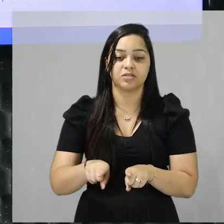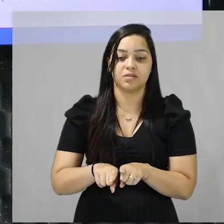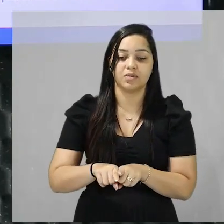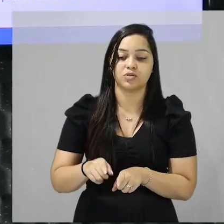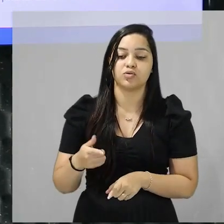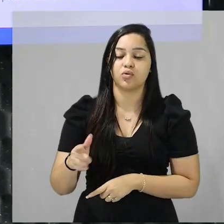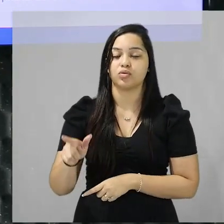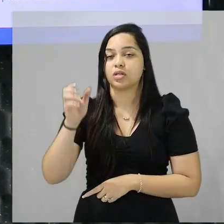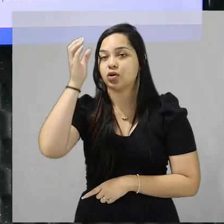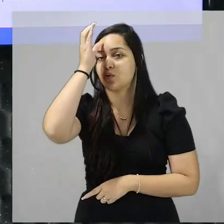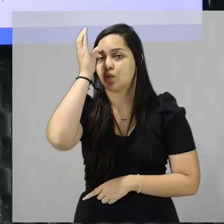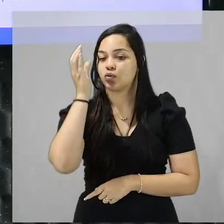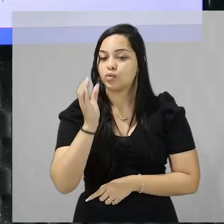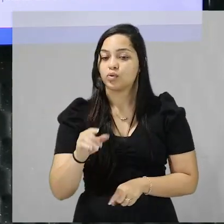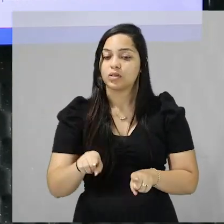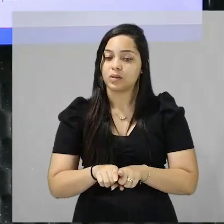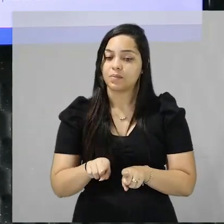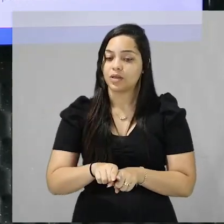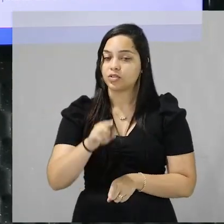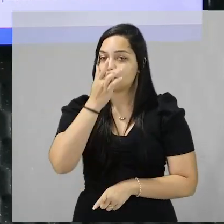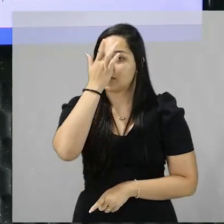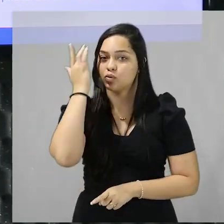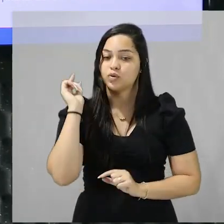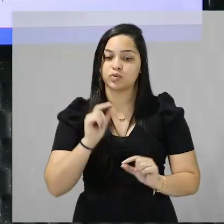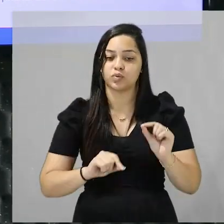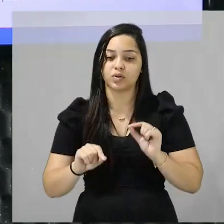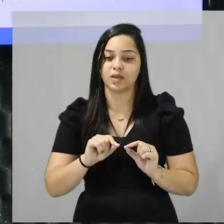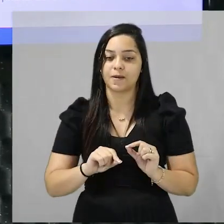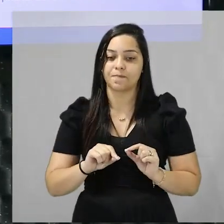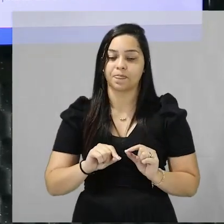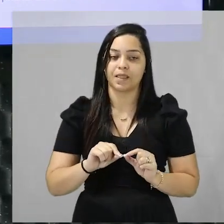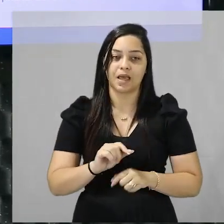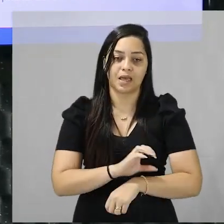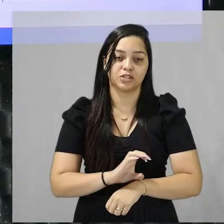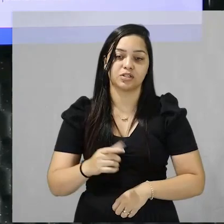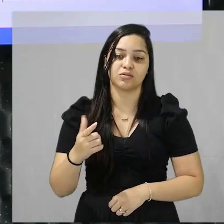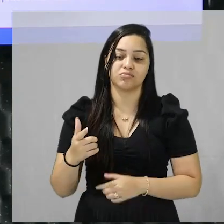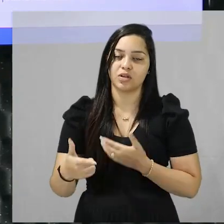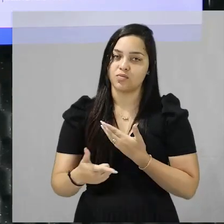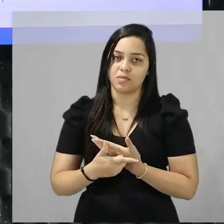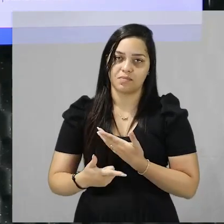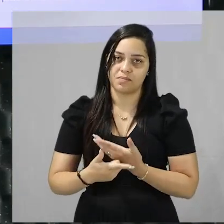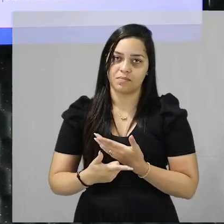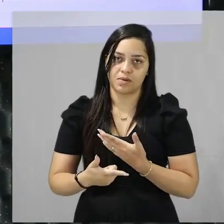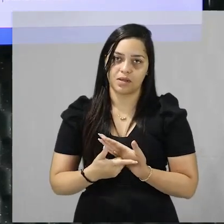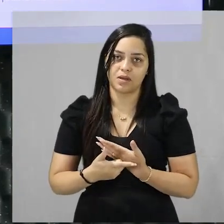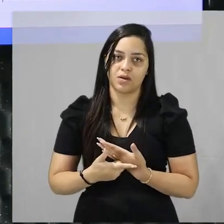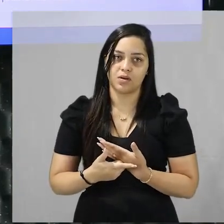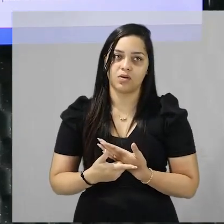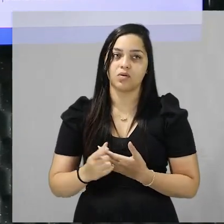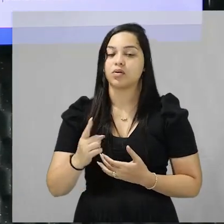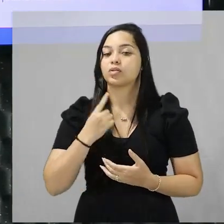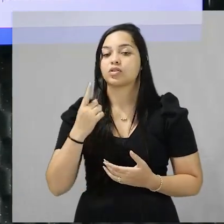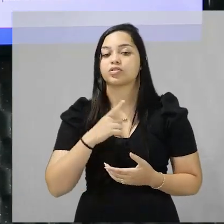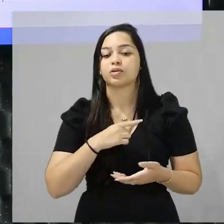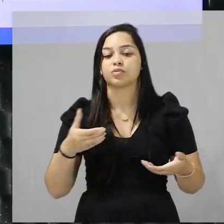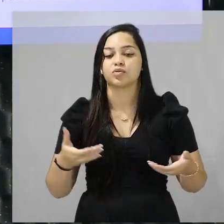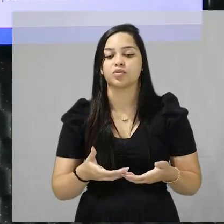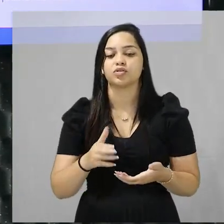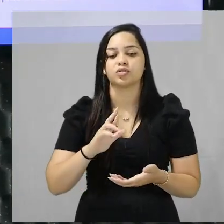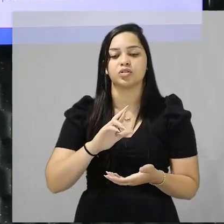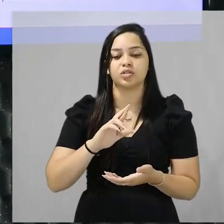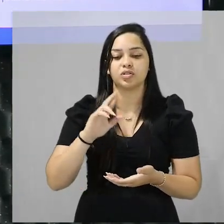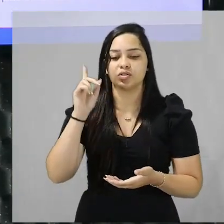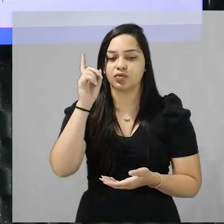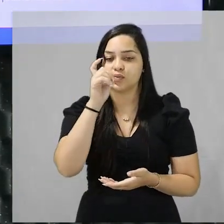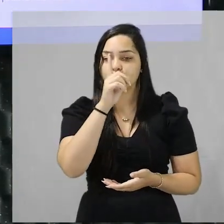outra cultura, de pessoas que vêm... Nós não temos... A ética não tem este papel. Tá? Nós temos hoje muitas dificuldades